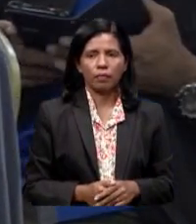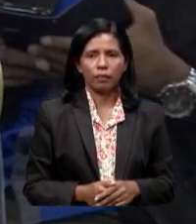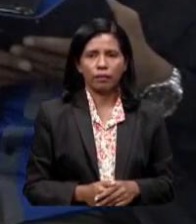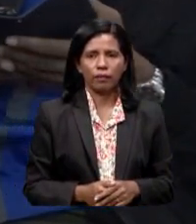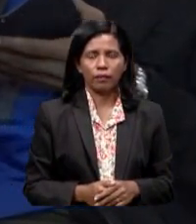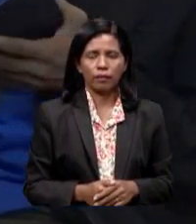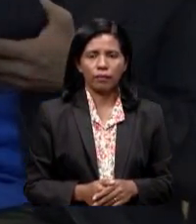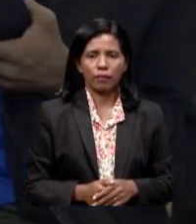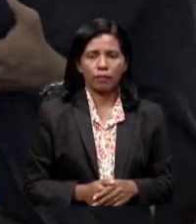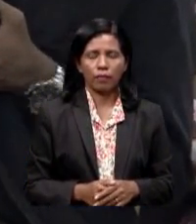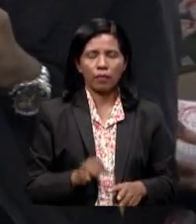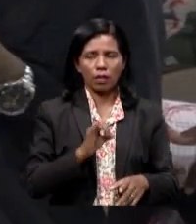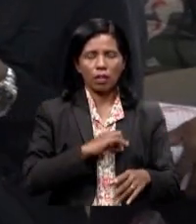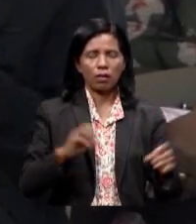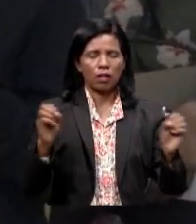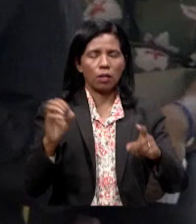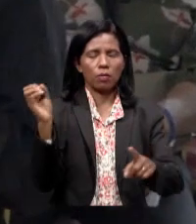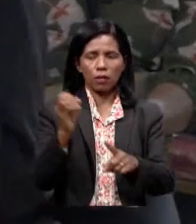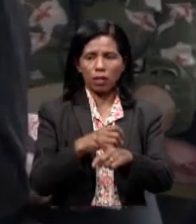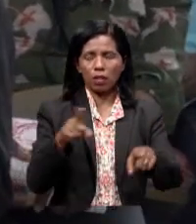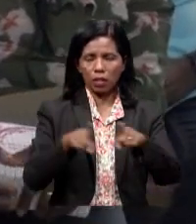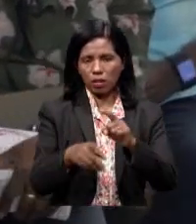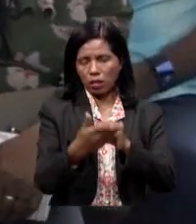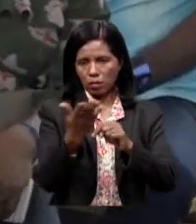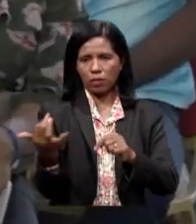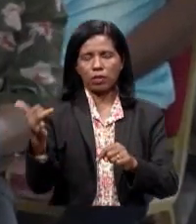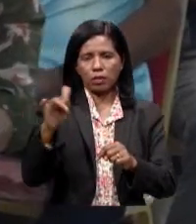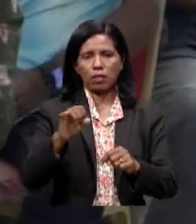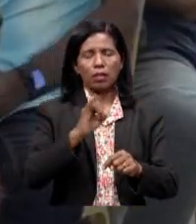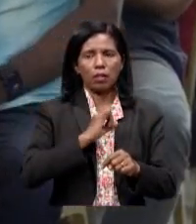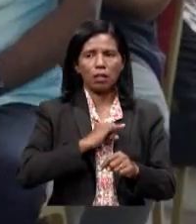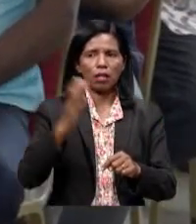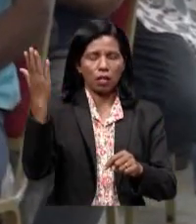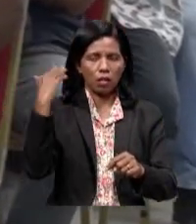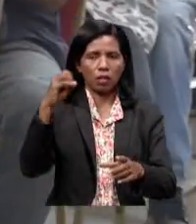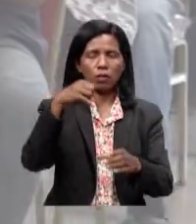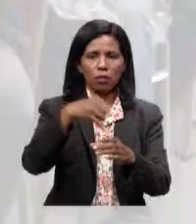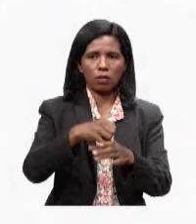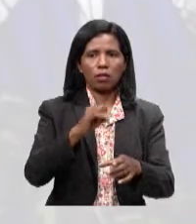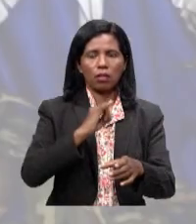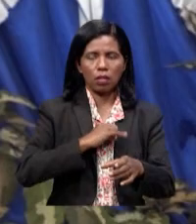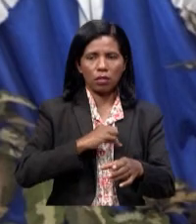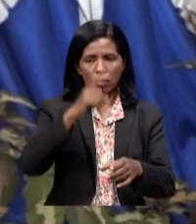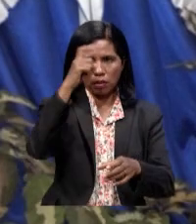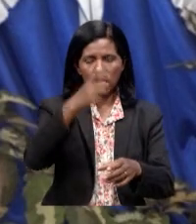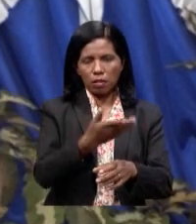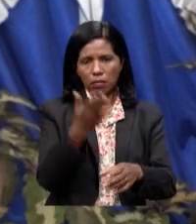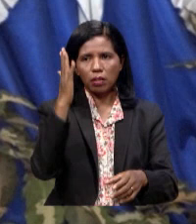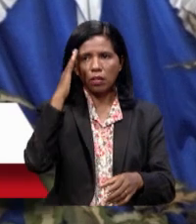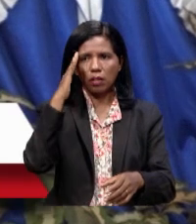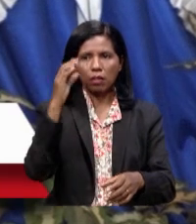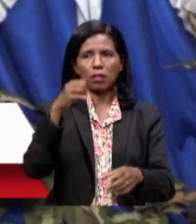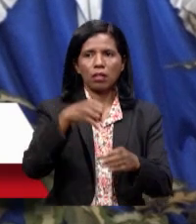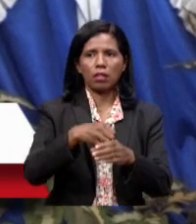oportunidade de se tratar de ser um ensino. Haun concluir de ter uma habilitação de boxe até